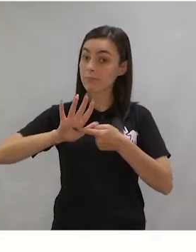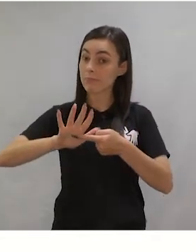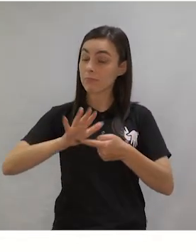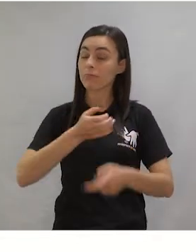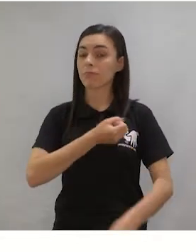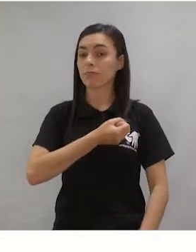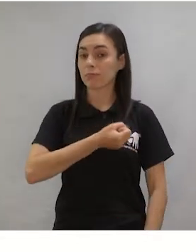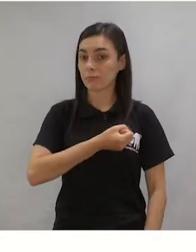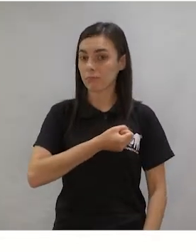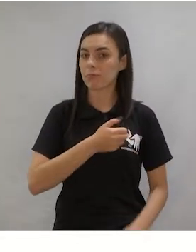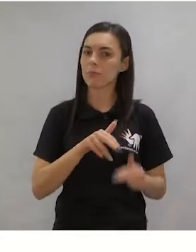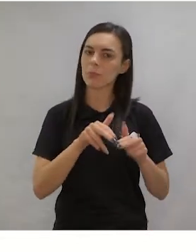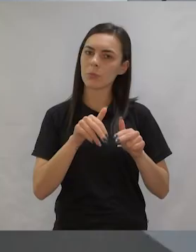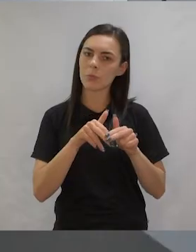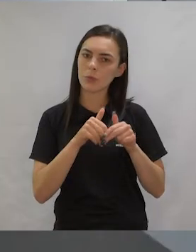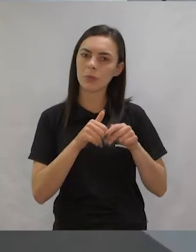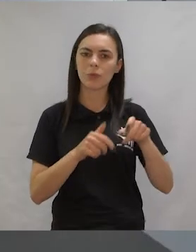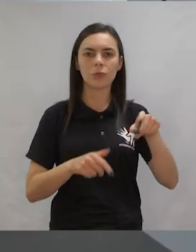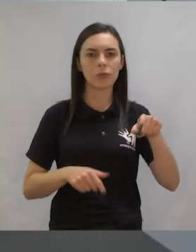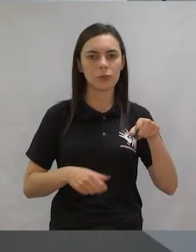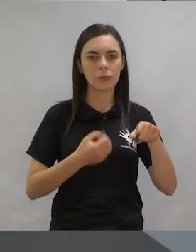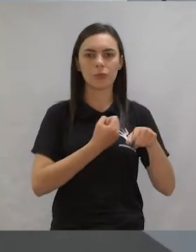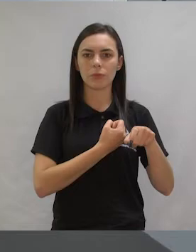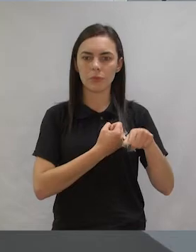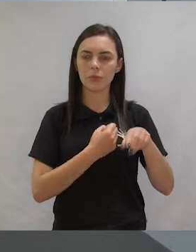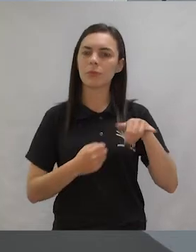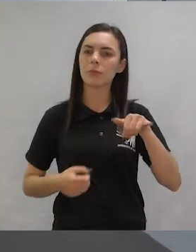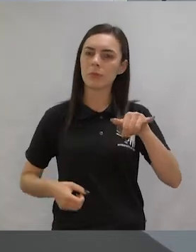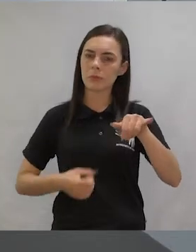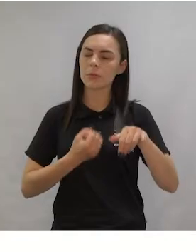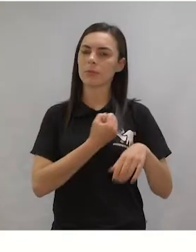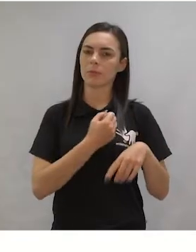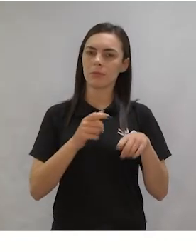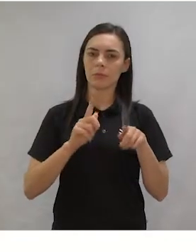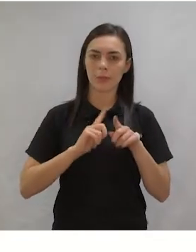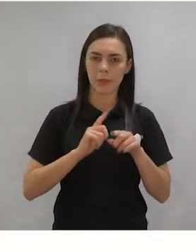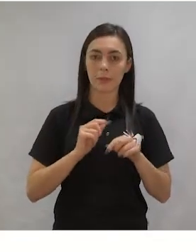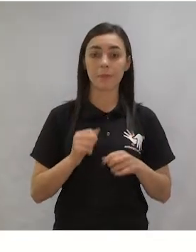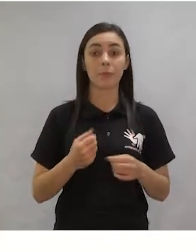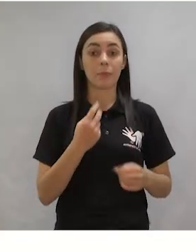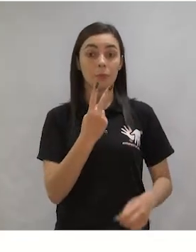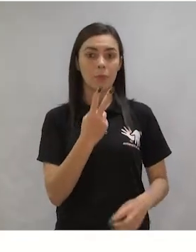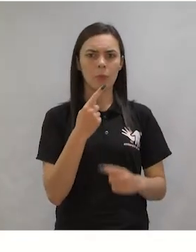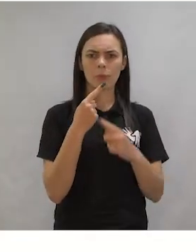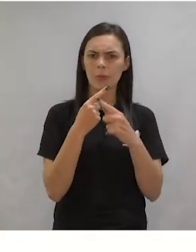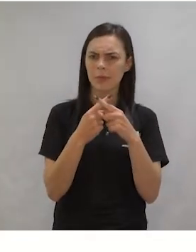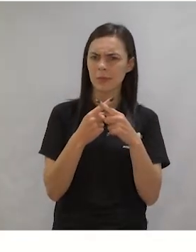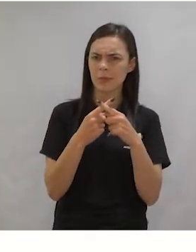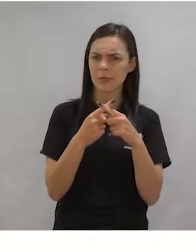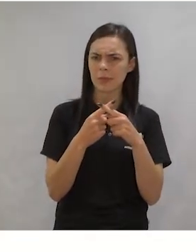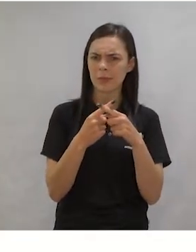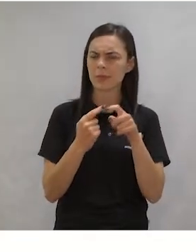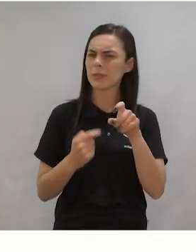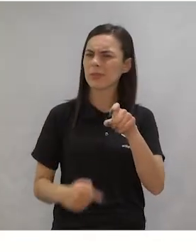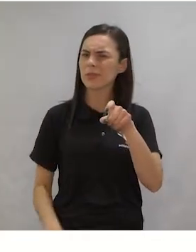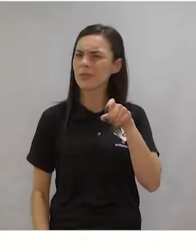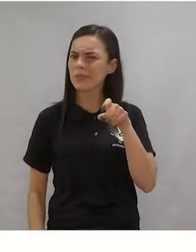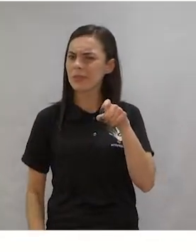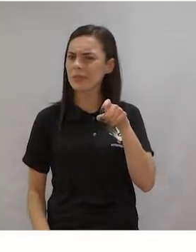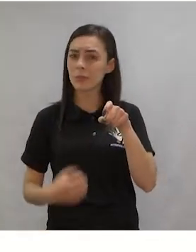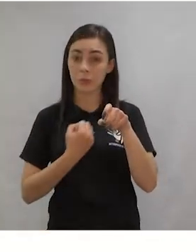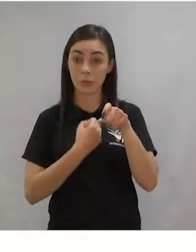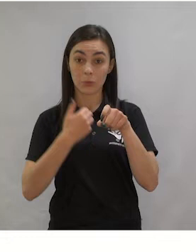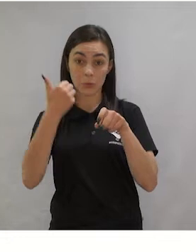eu vou utilizar este valor para x e este valor para y. 2 vezes, quanto valia o x?